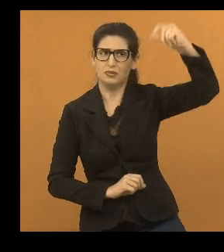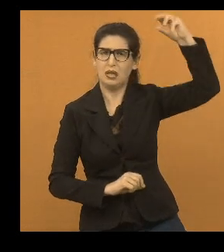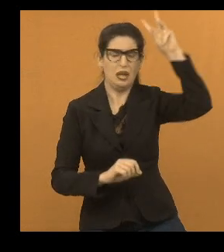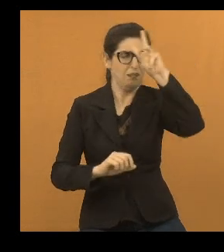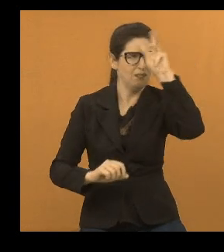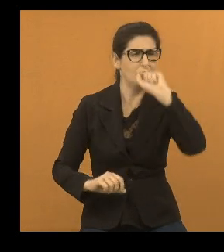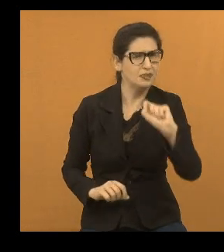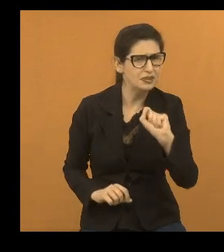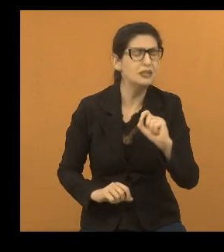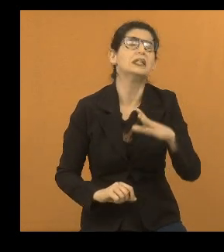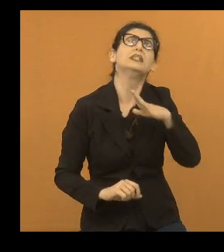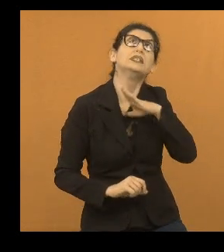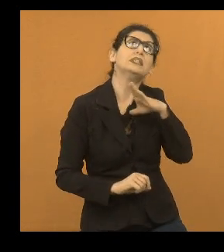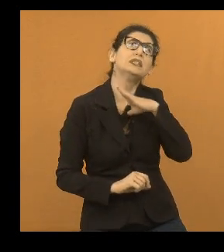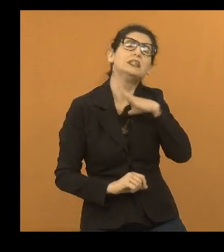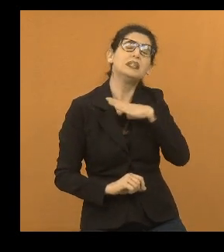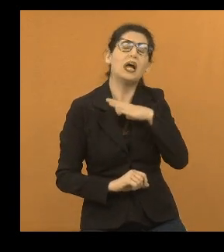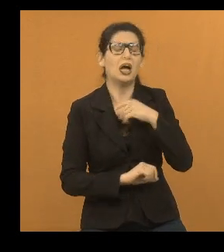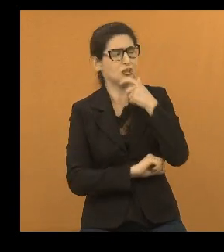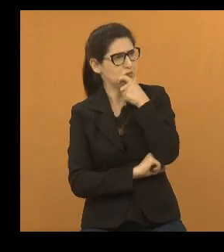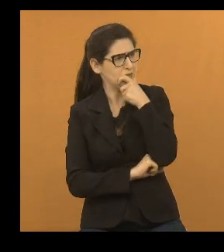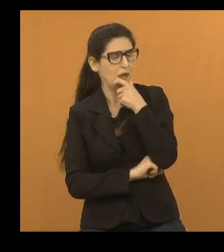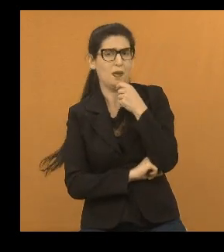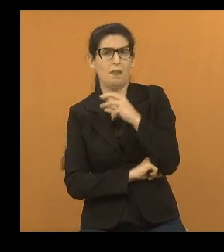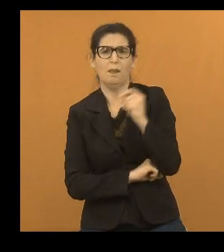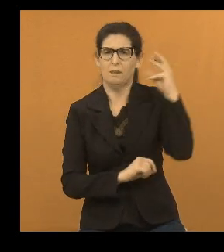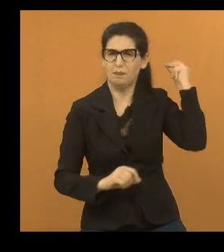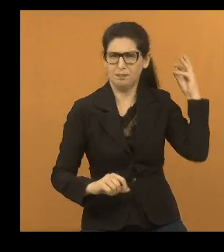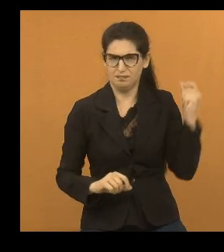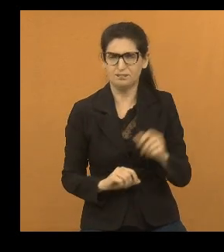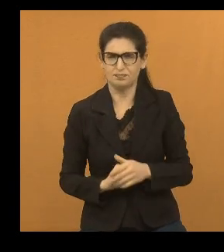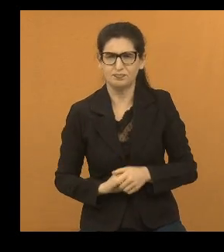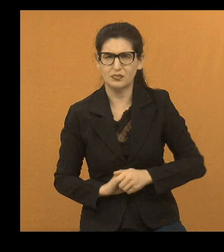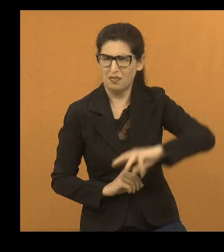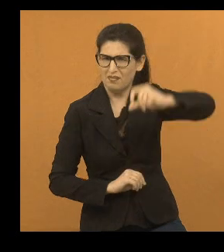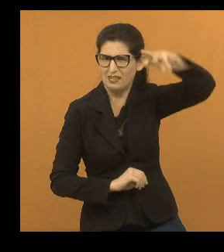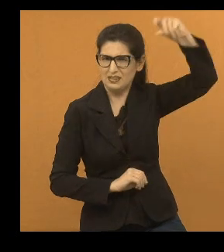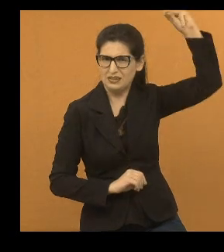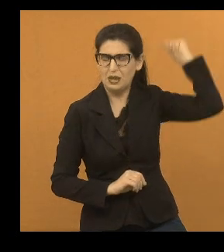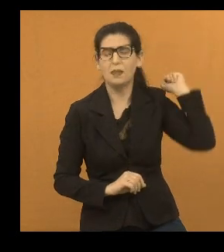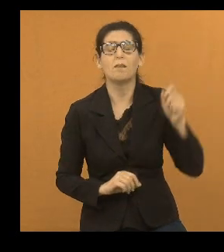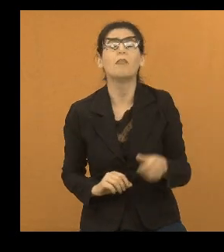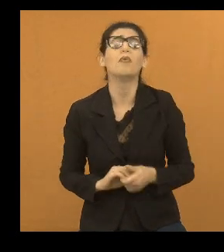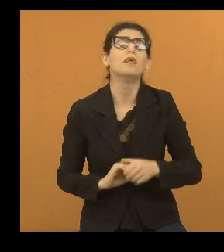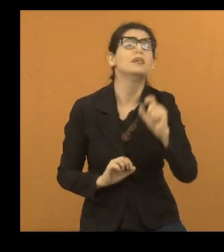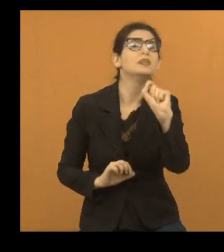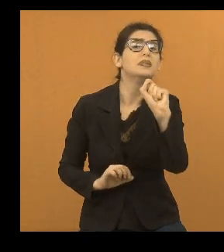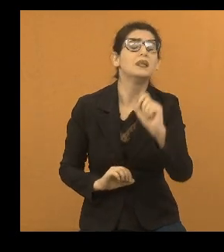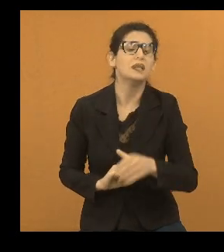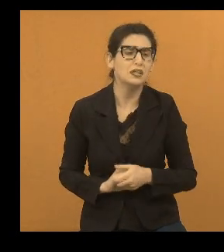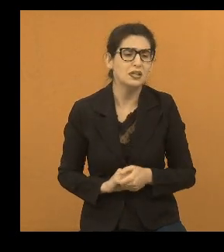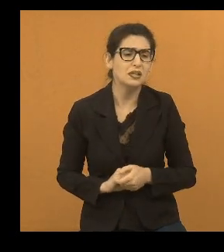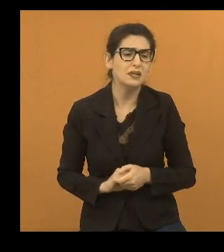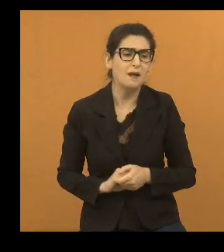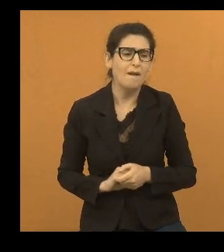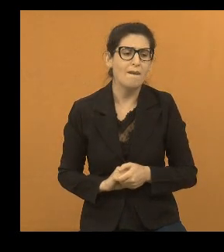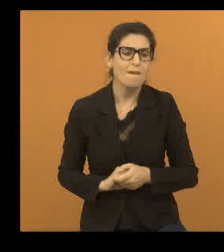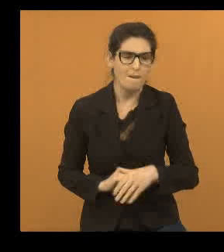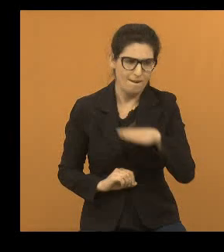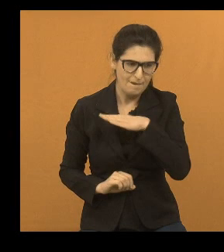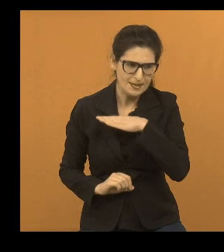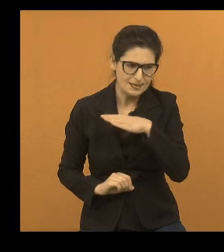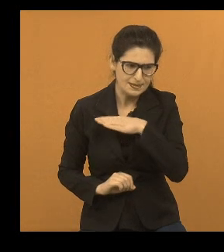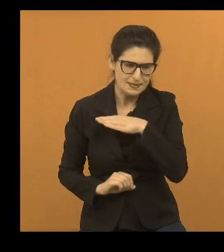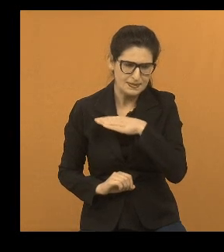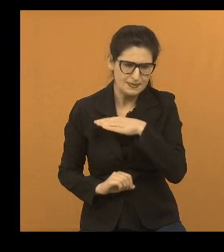cidade tinha que ter, isso era uma concepção urbanística há tempos atrás, assim, ela era vigente até um tempo atrás, de que a cidade tinha que